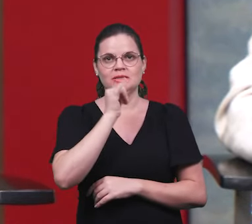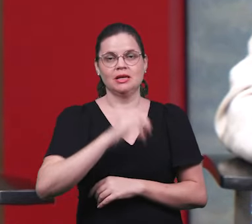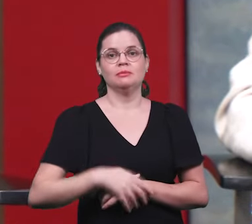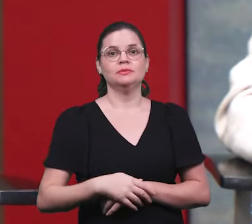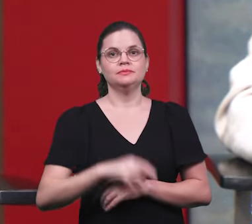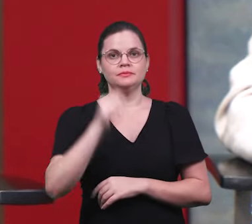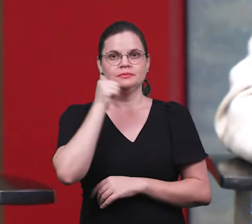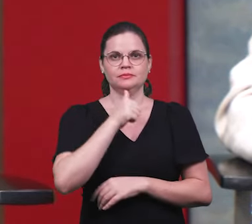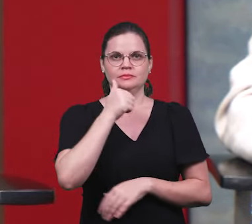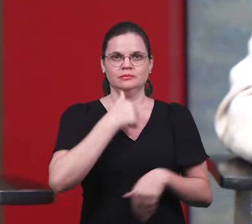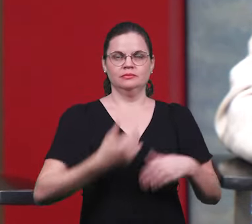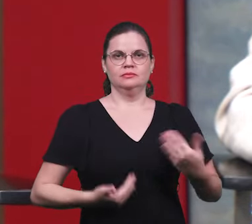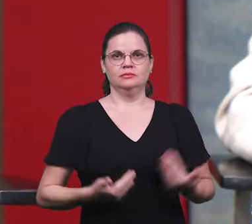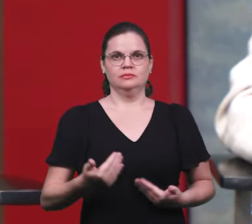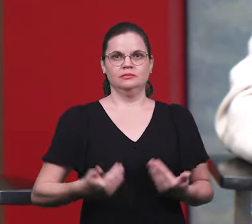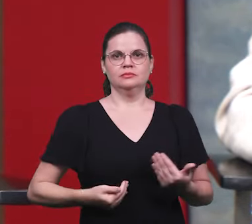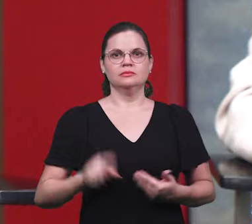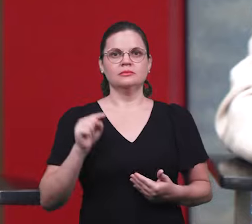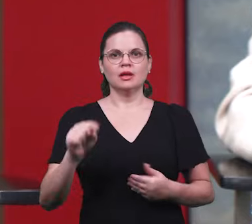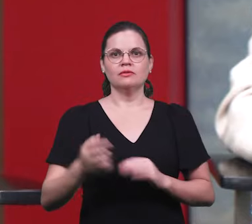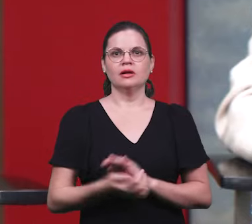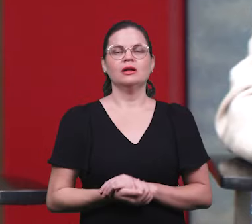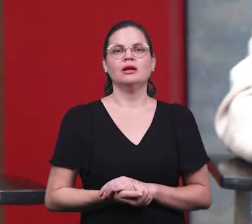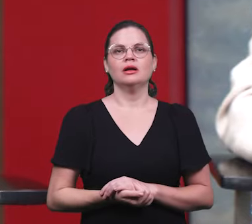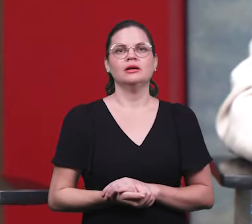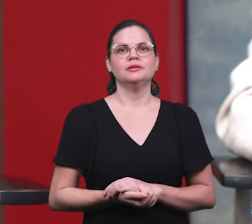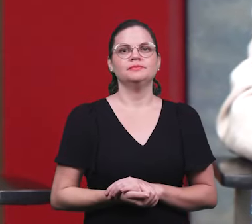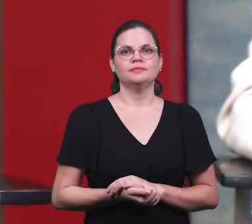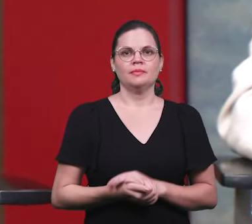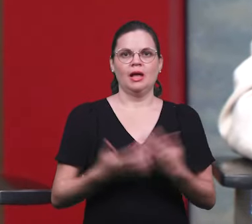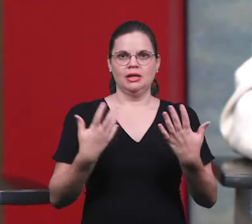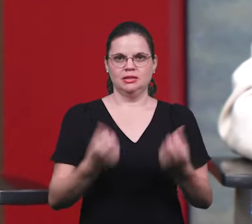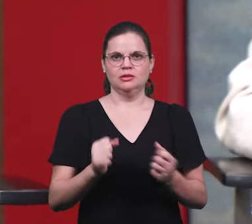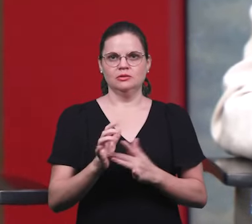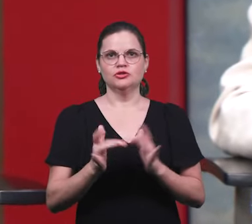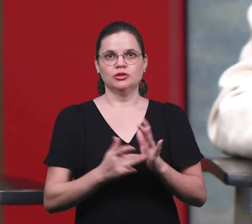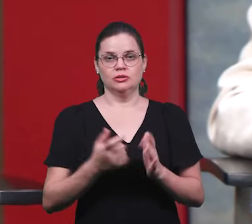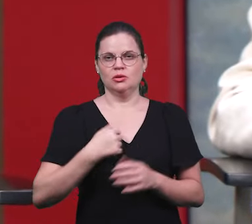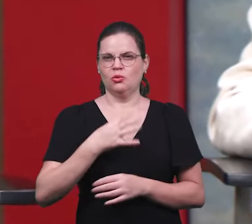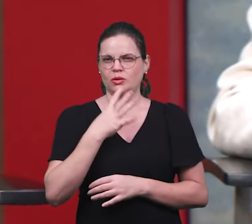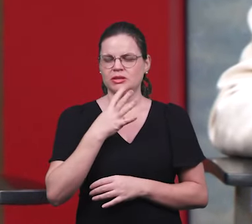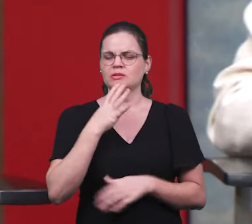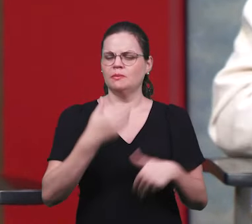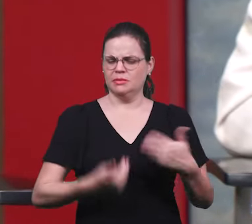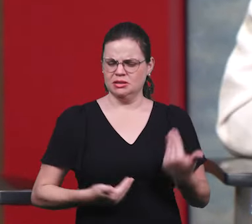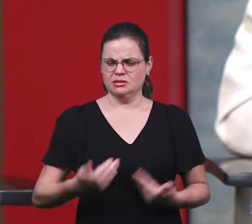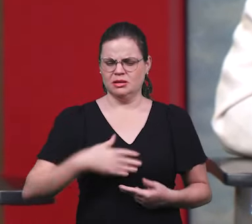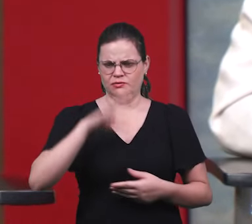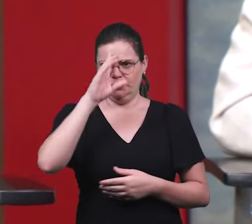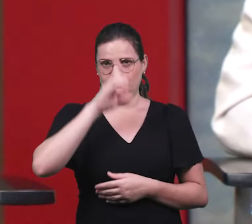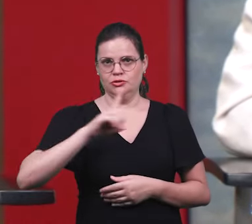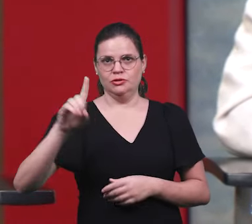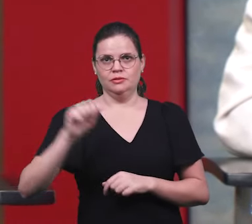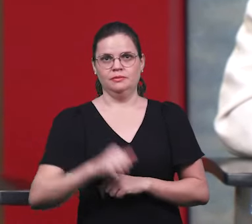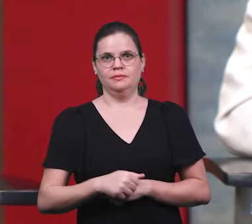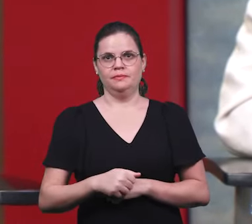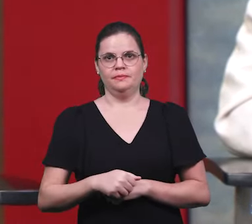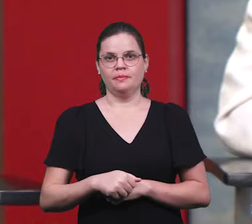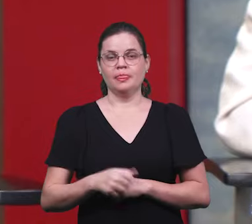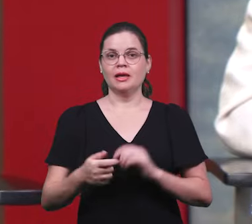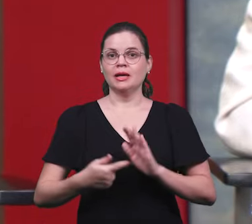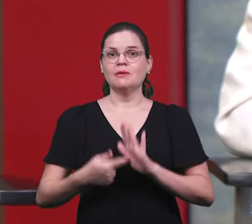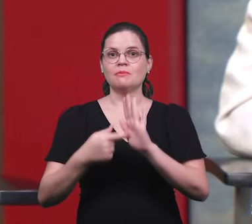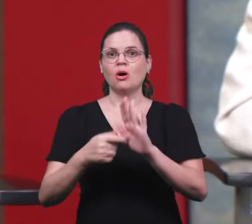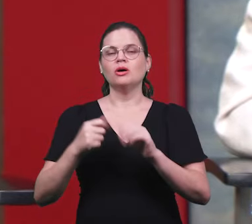veio de uma denominação onde onde se fala, eu conheci essa irmã, uma serva de Deus, onde se fala da rosa